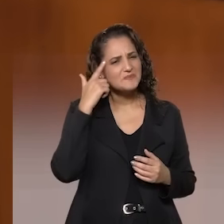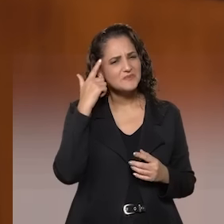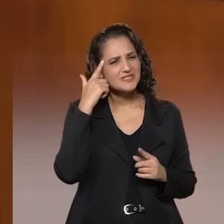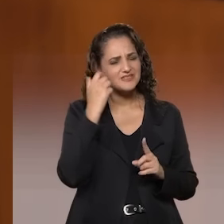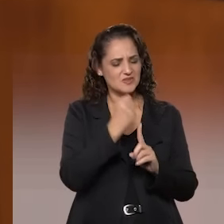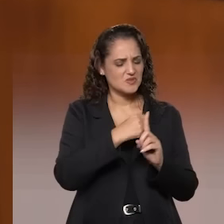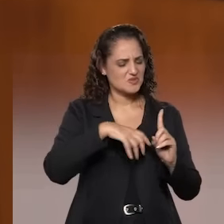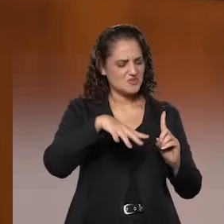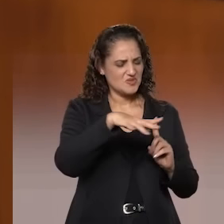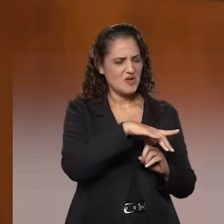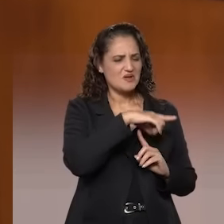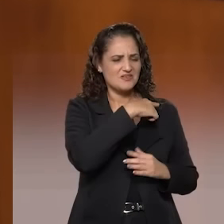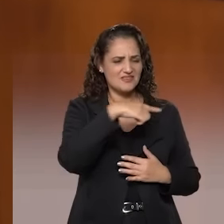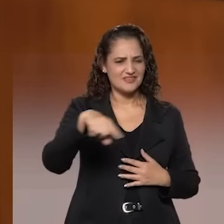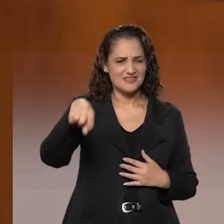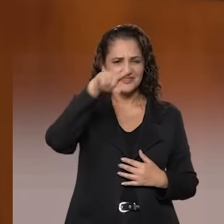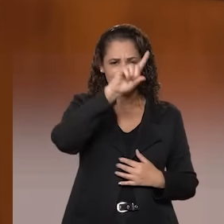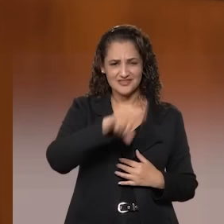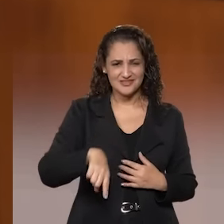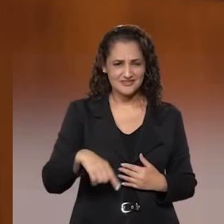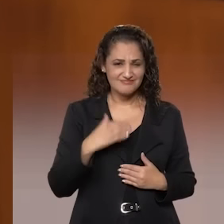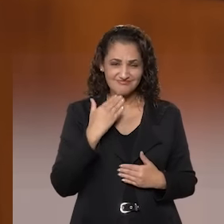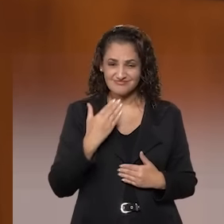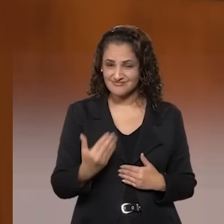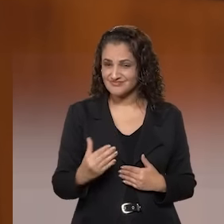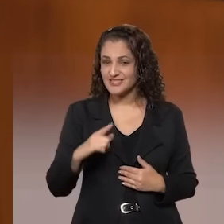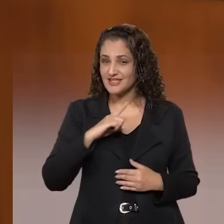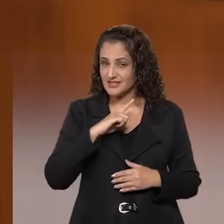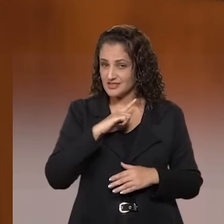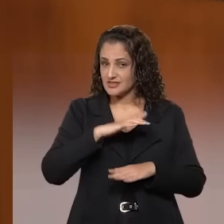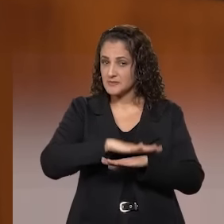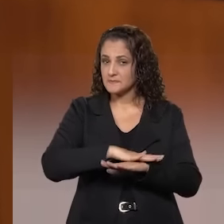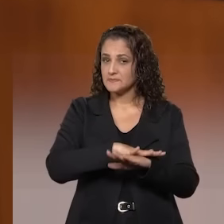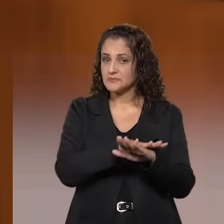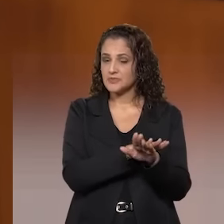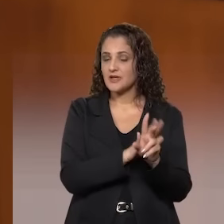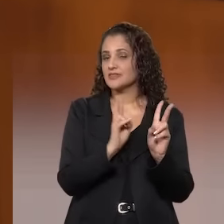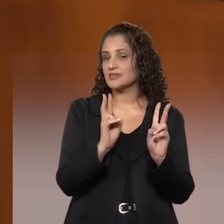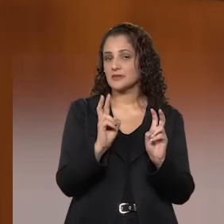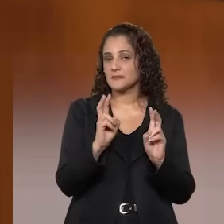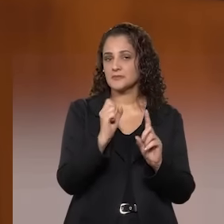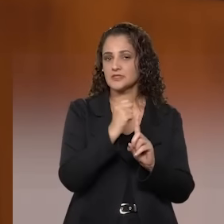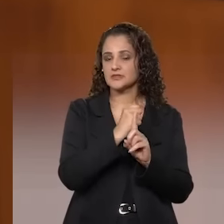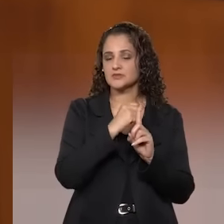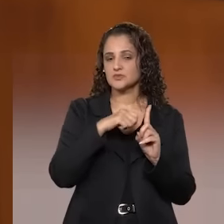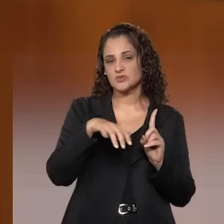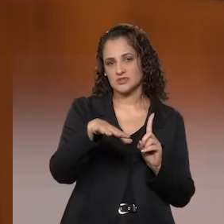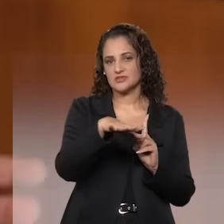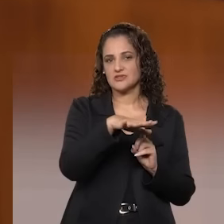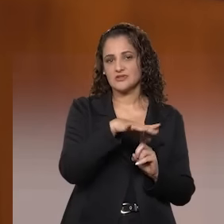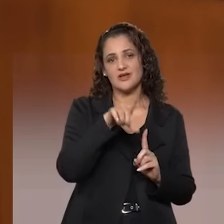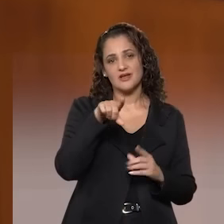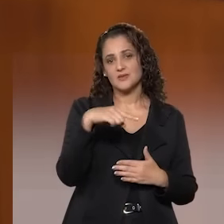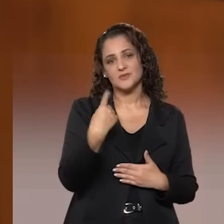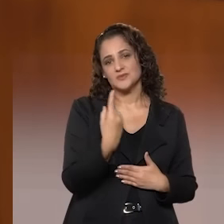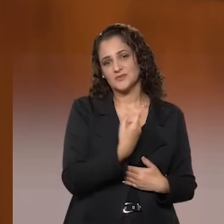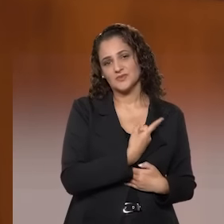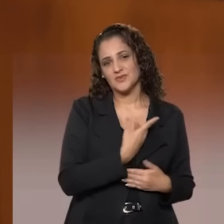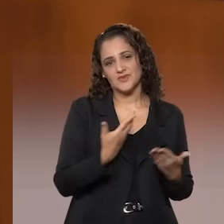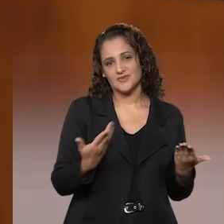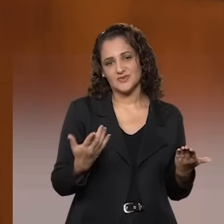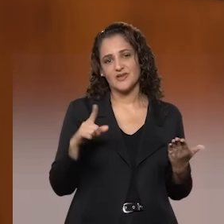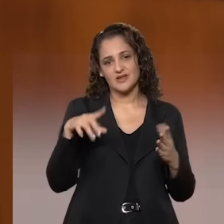social social somos nós né o social é resultado de interações então isso aqui é o